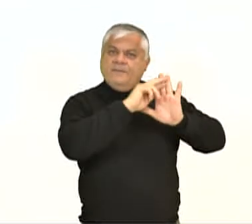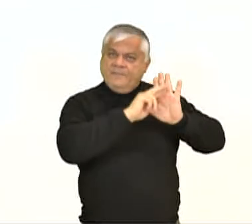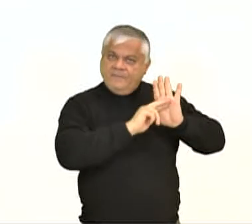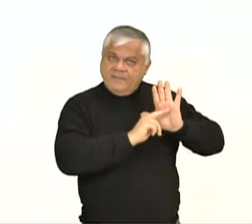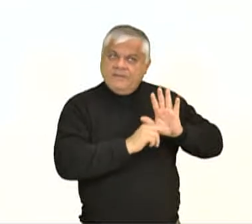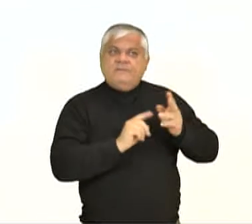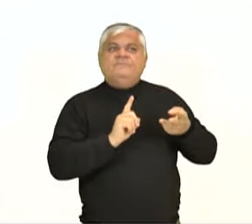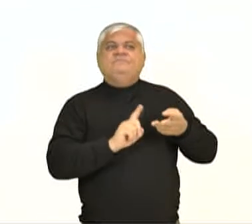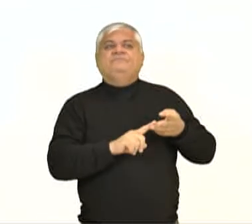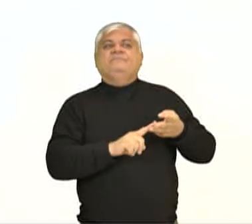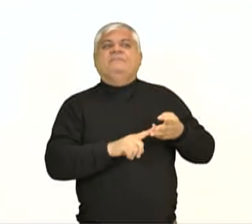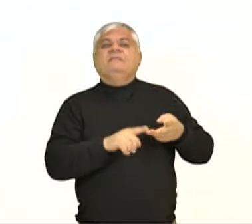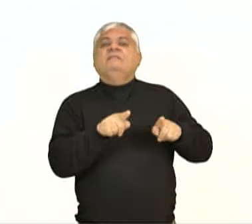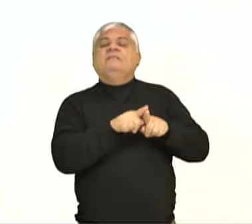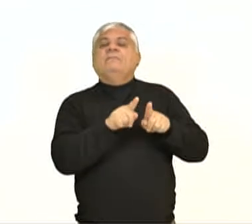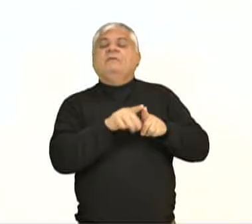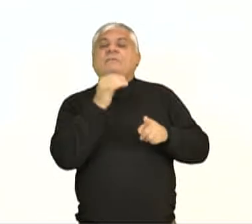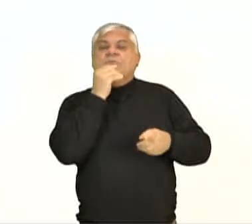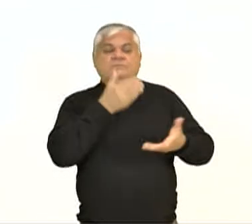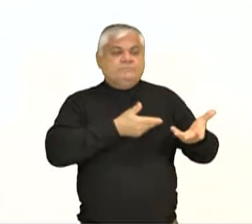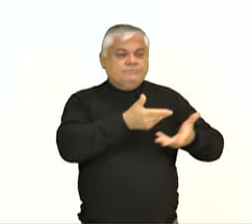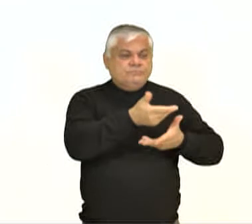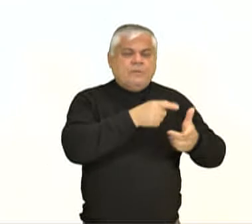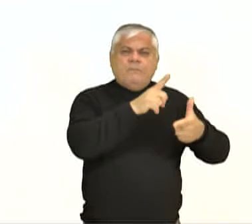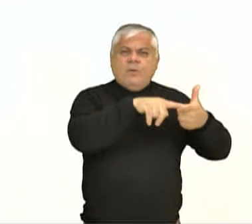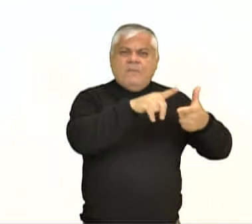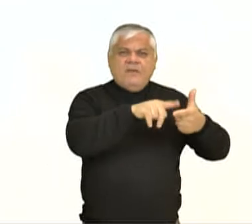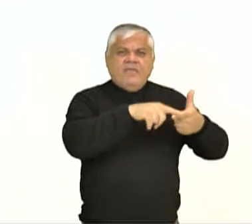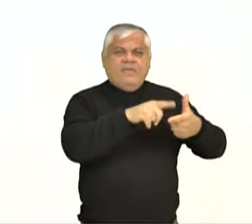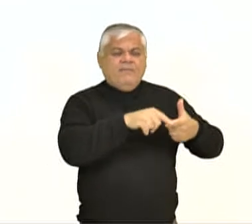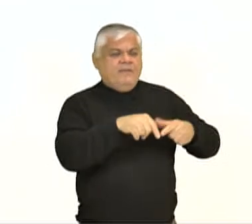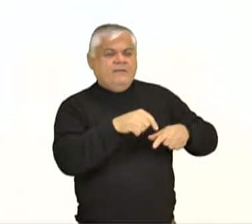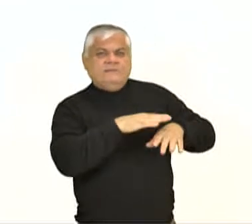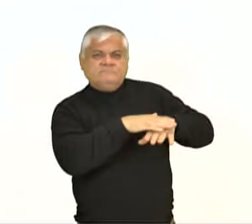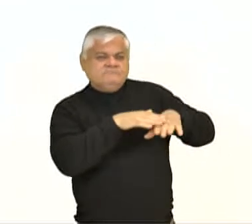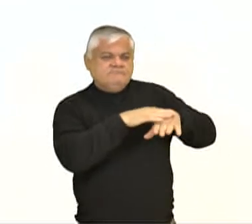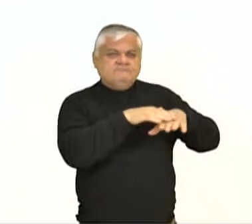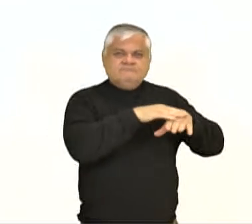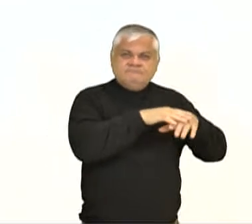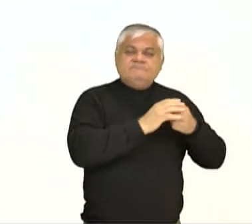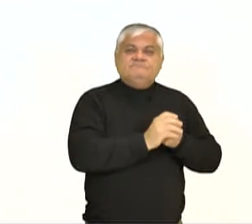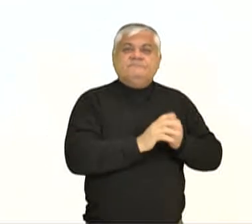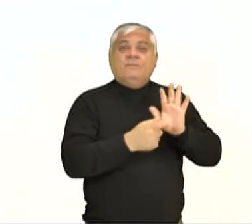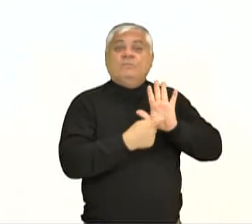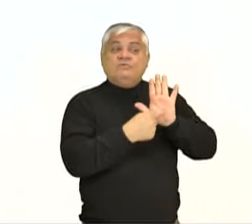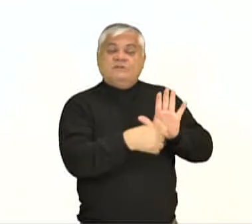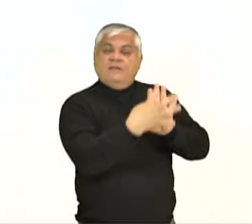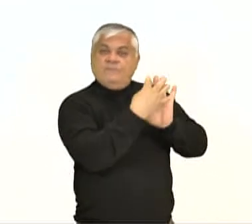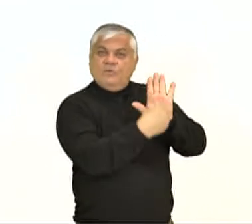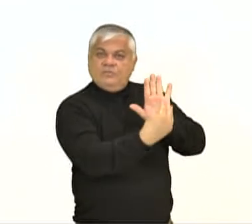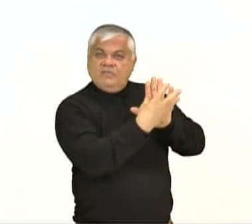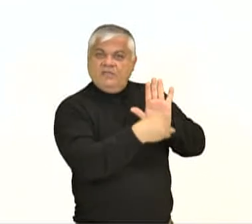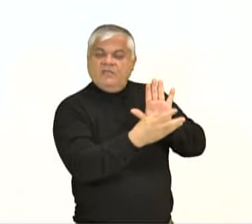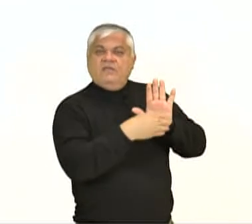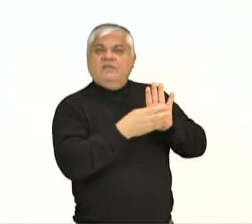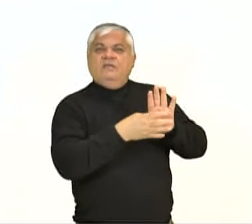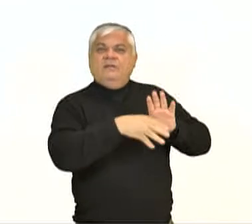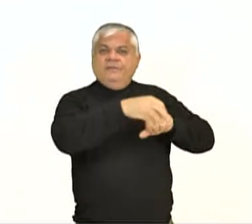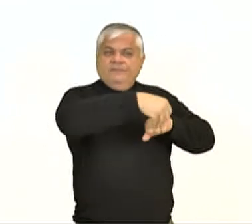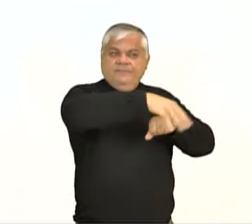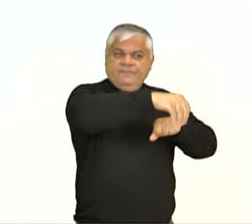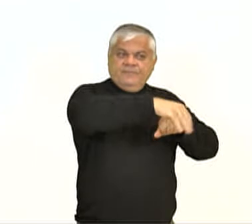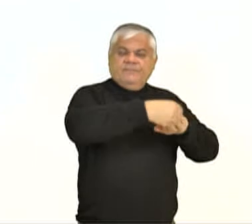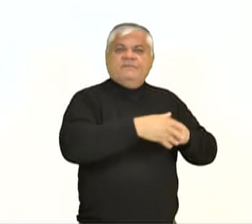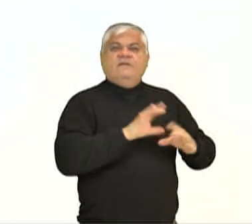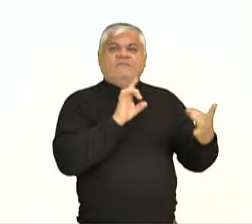comportamentos desejáveis, mediar conflitos, apresentar modelos, informações, instruções, dar o